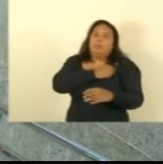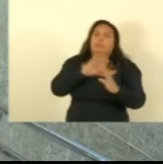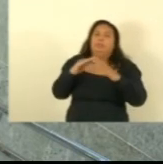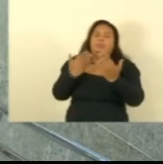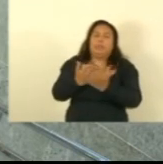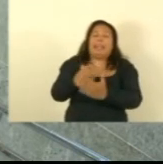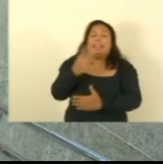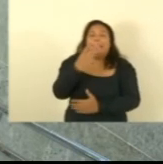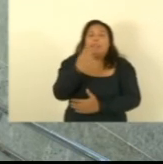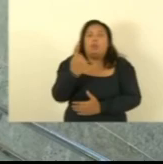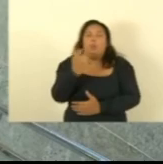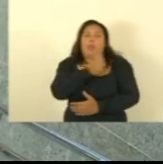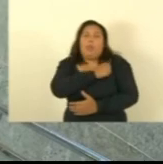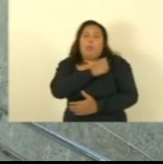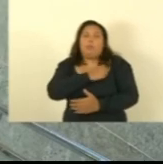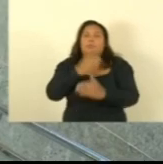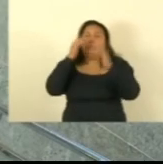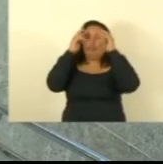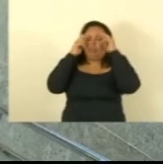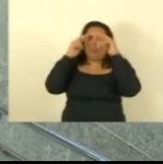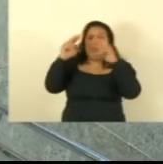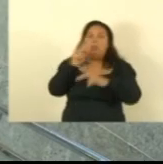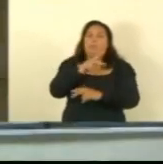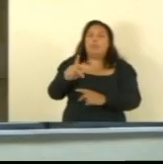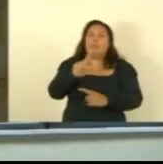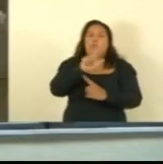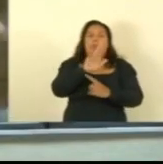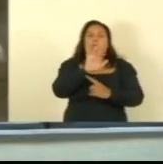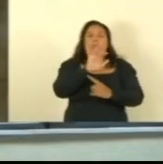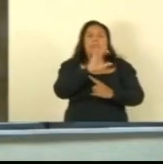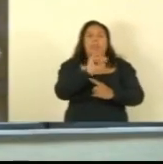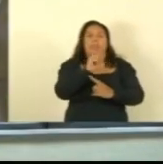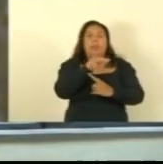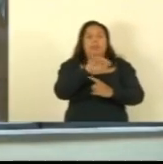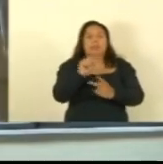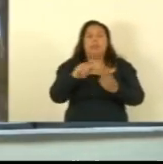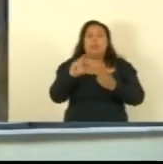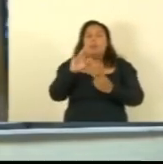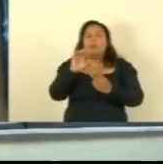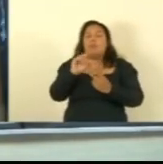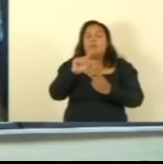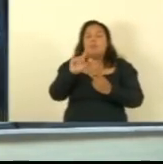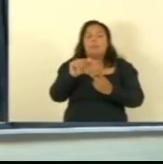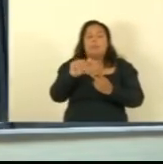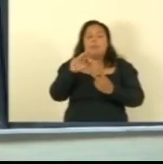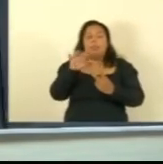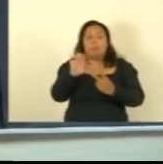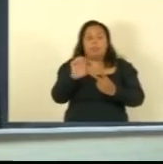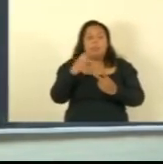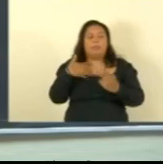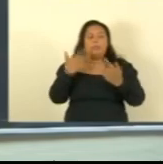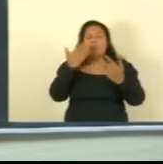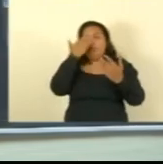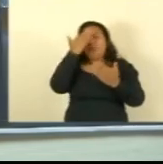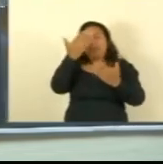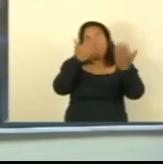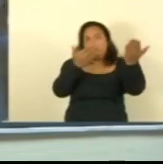31 alunos, aí os responsáveis são os professores Luciana Salles e Rosane Nunes. Muito obrigado pela presença de vocês.